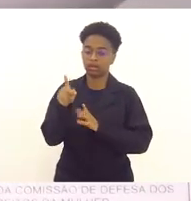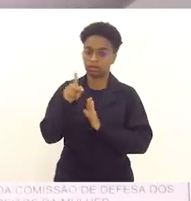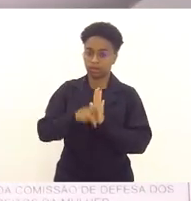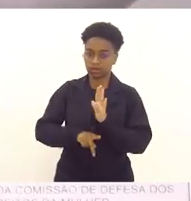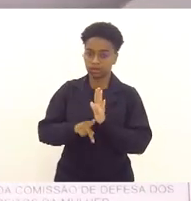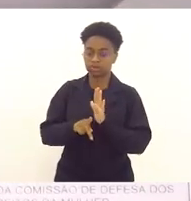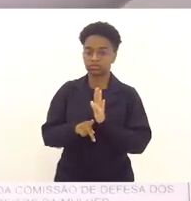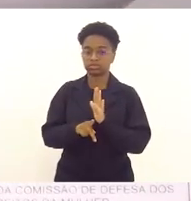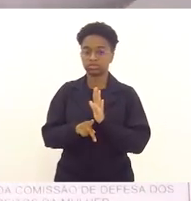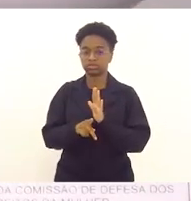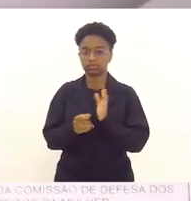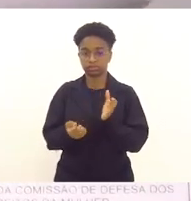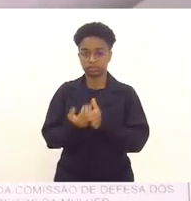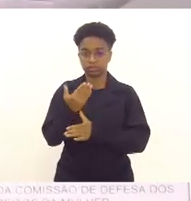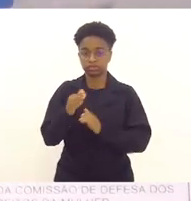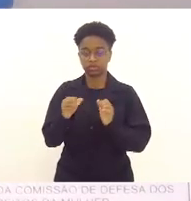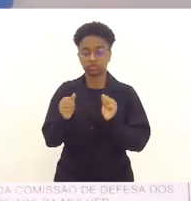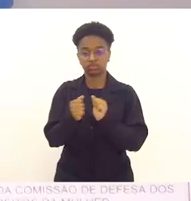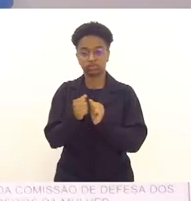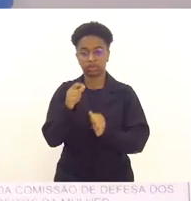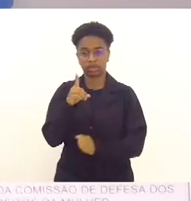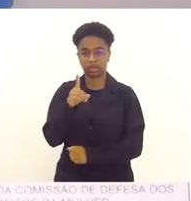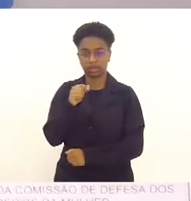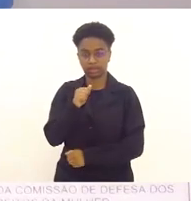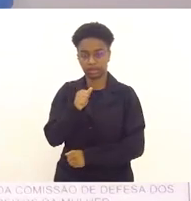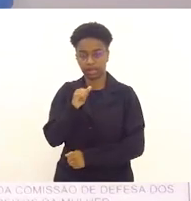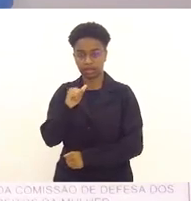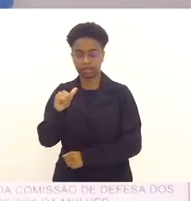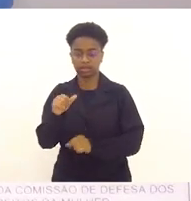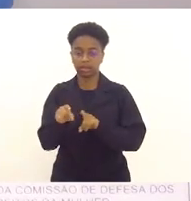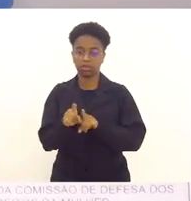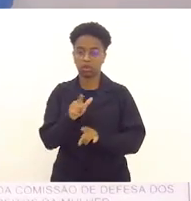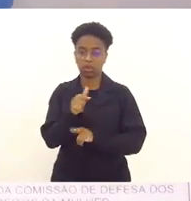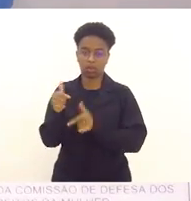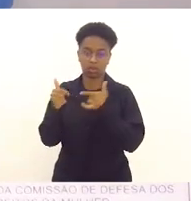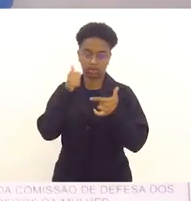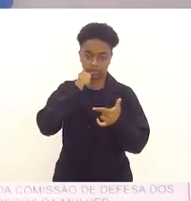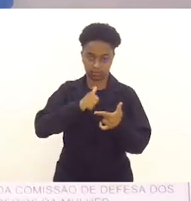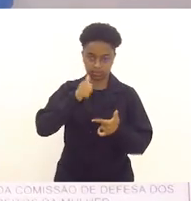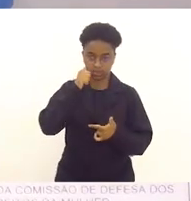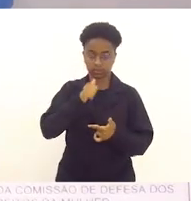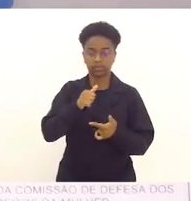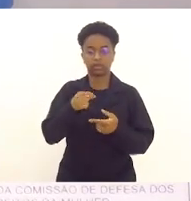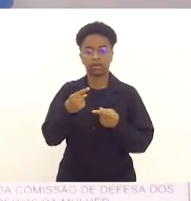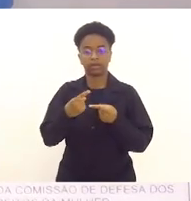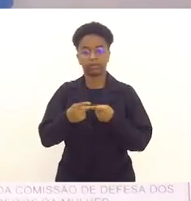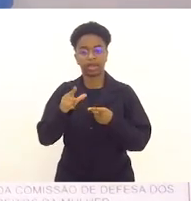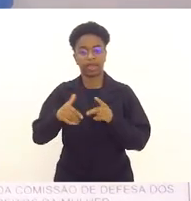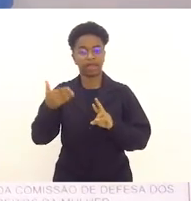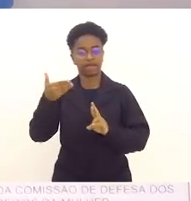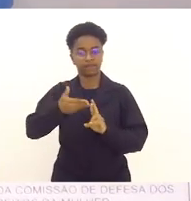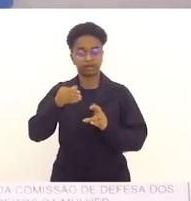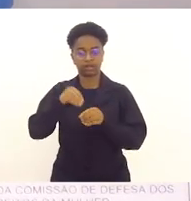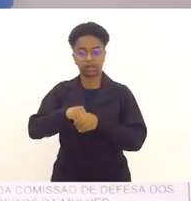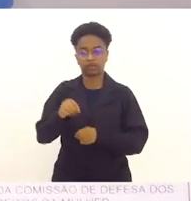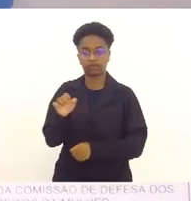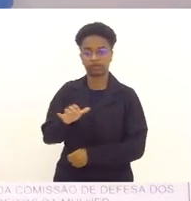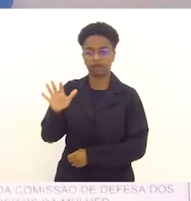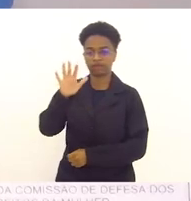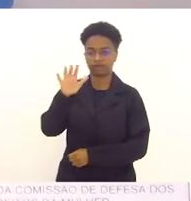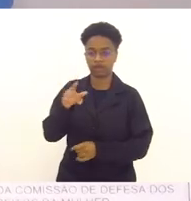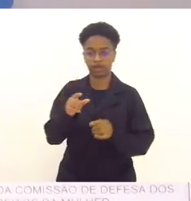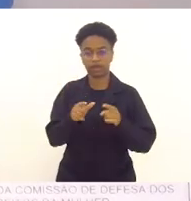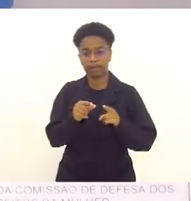foi feito junto com a Dai foi feito com junto com outras mulheres é que são referências em favelas e periferias